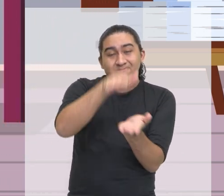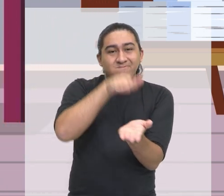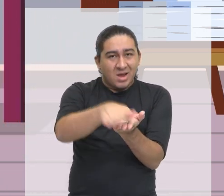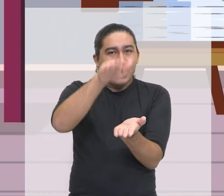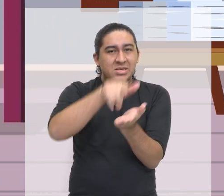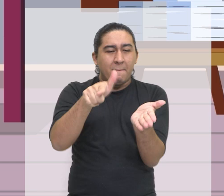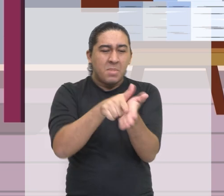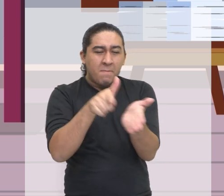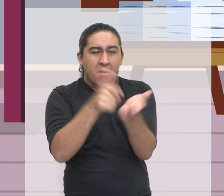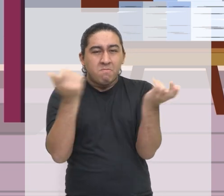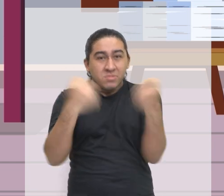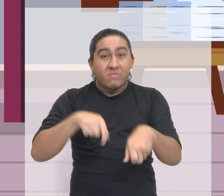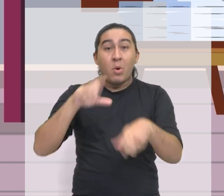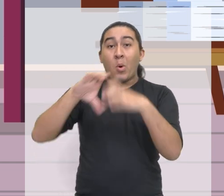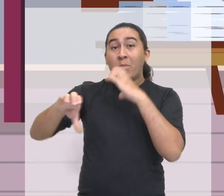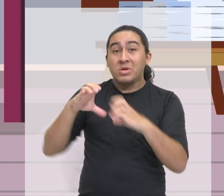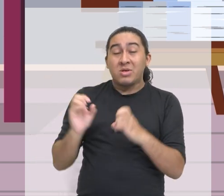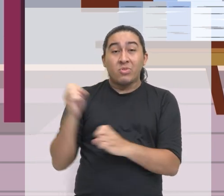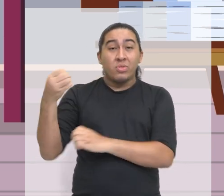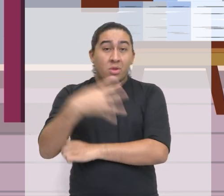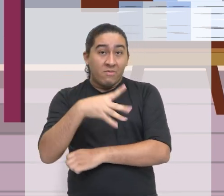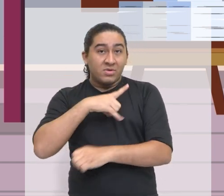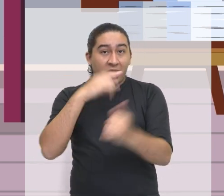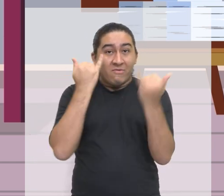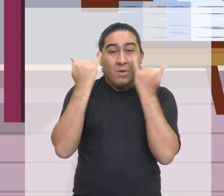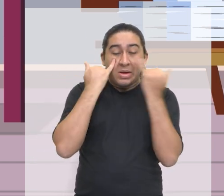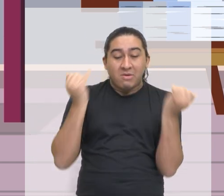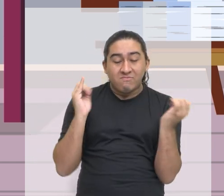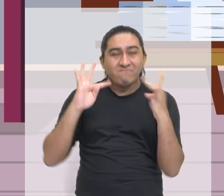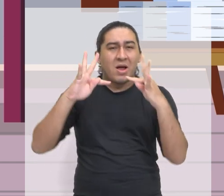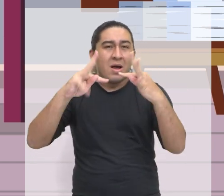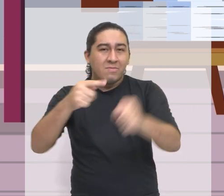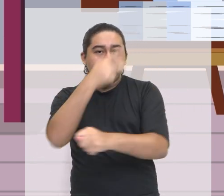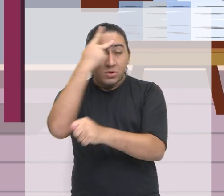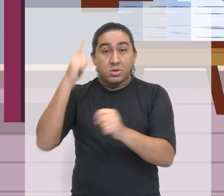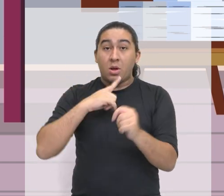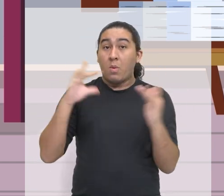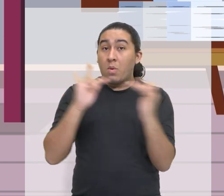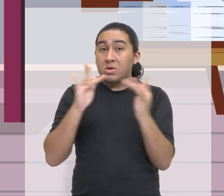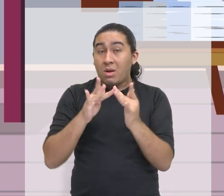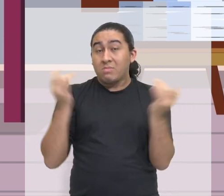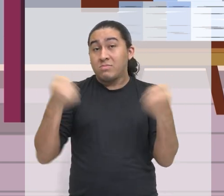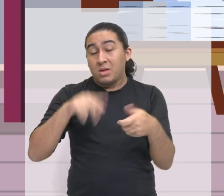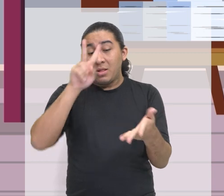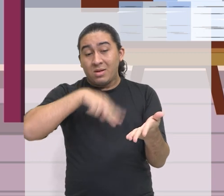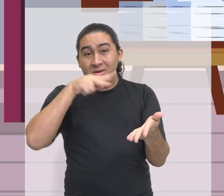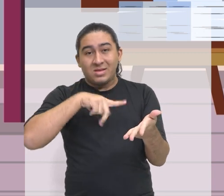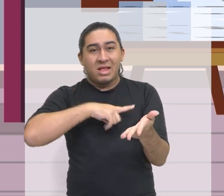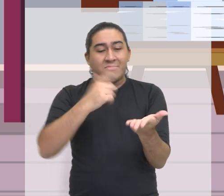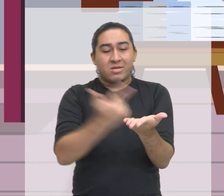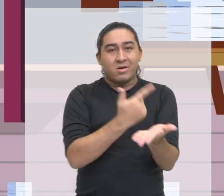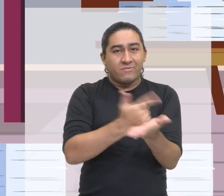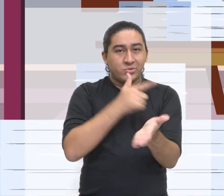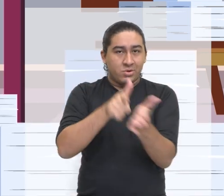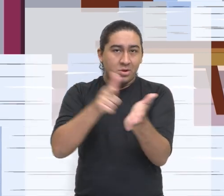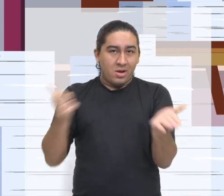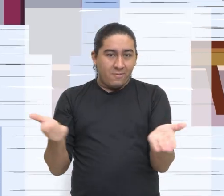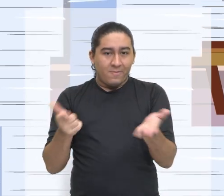revolucionou a comunicação, tornando a informação acessível a muito mais pessoas através de livros e